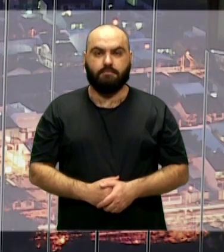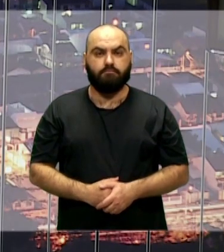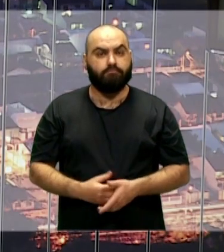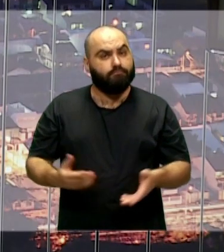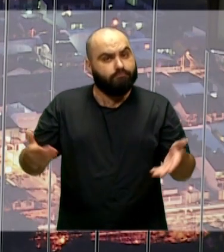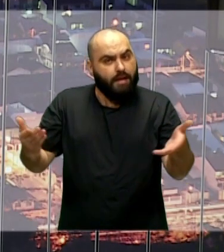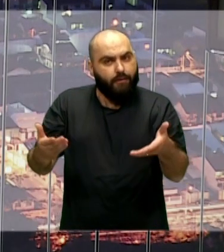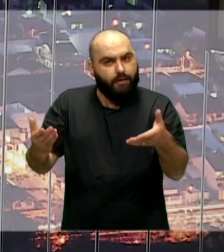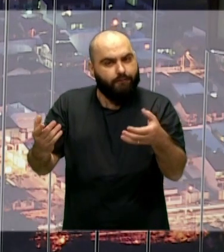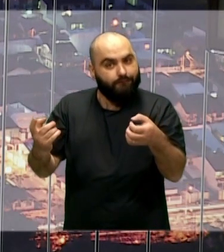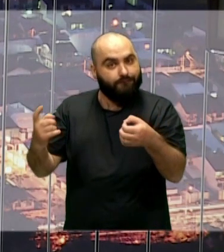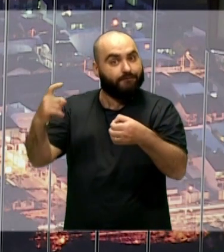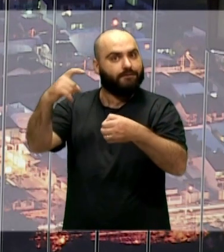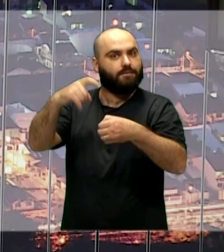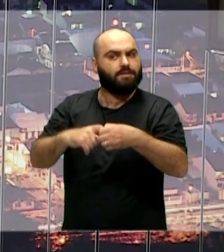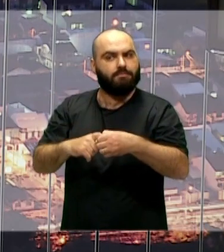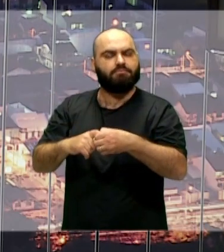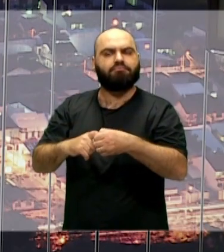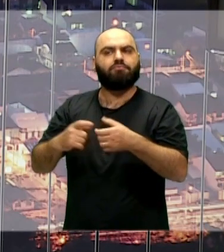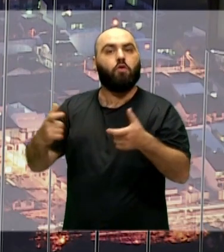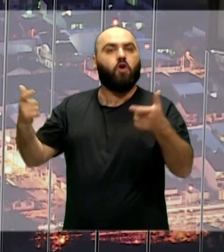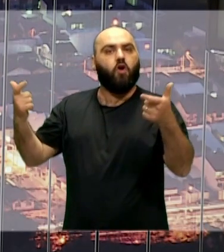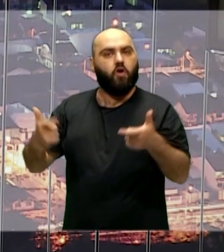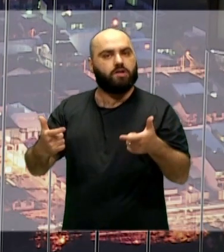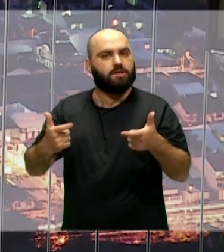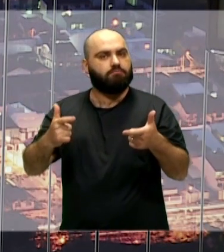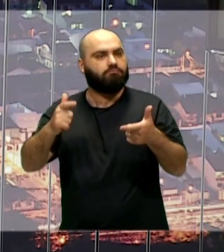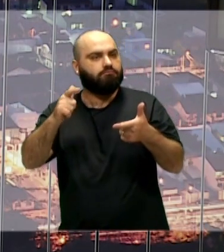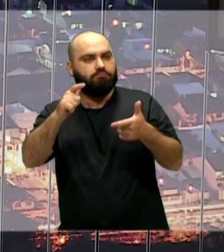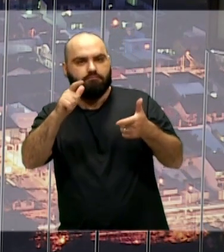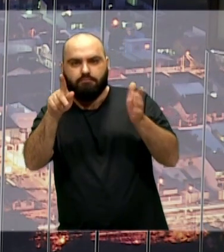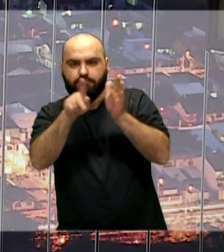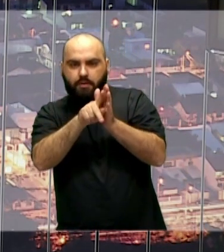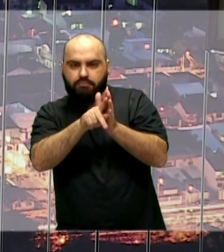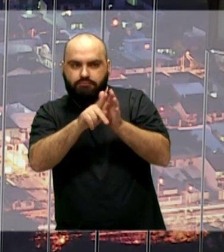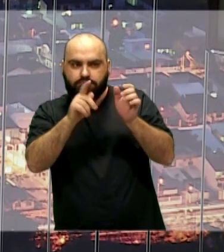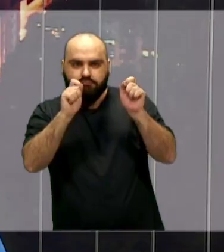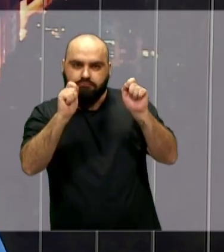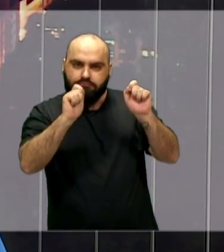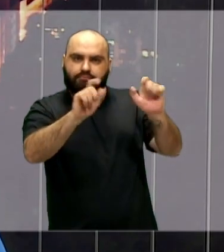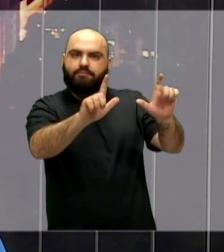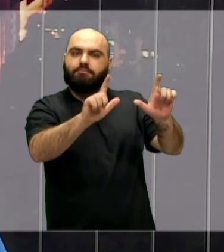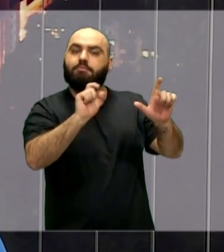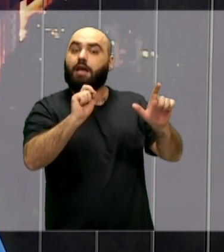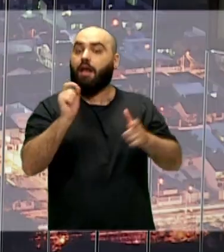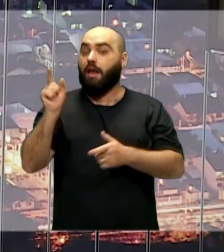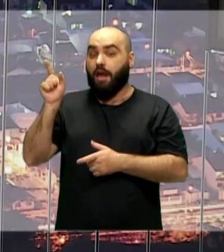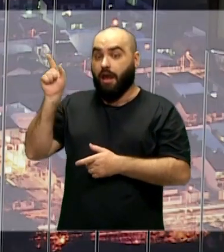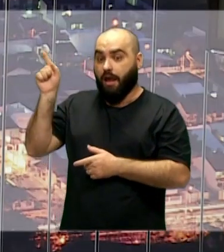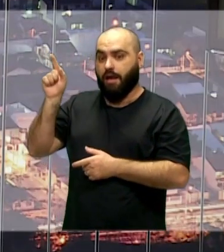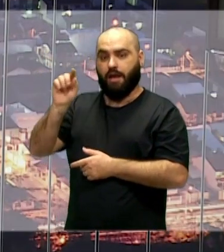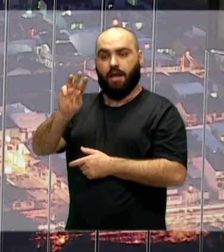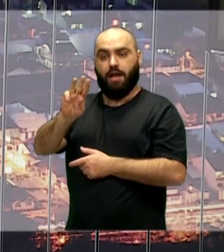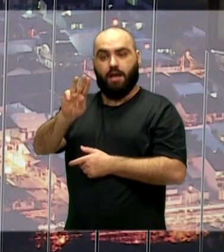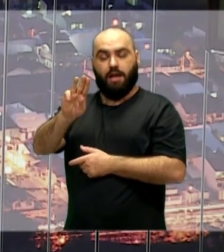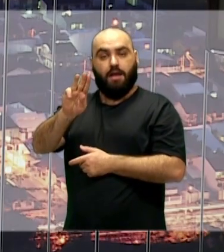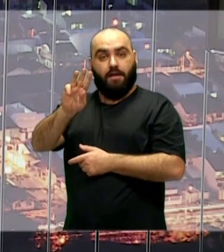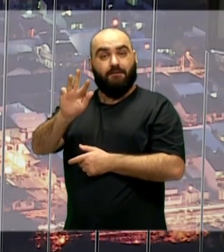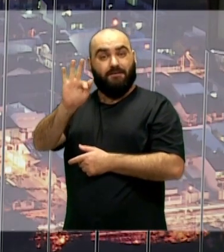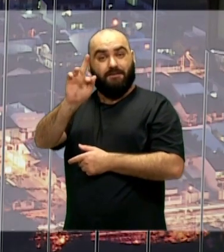Voltamos aqui no Câmara Aberta, que hoje entrevista a Francesca Vaz e o Wellington Sanches